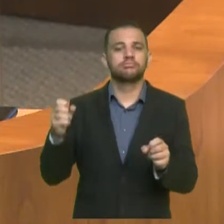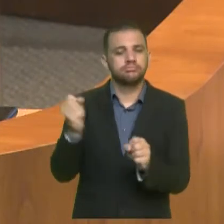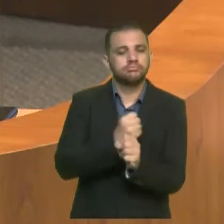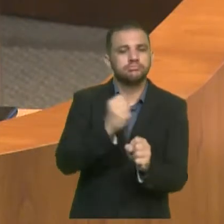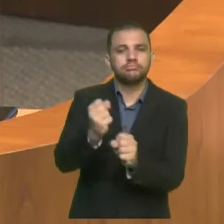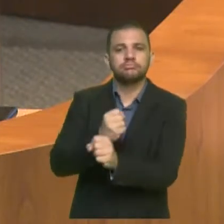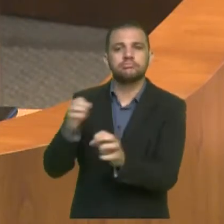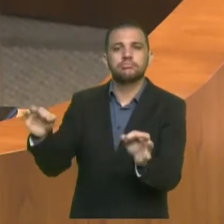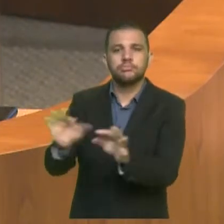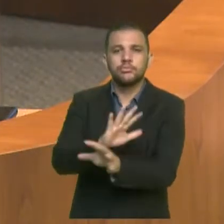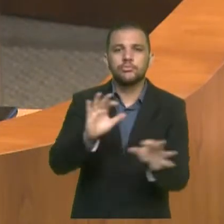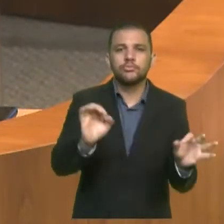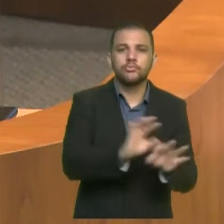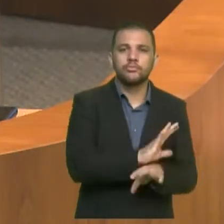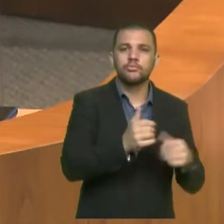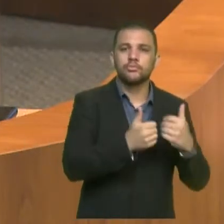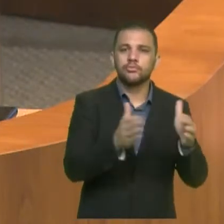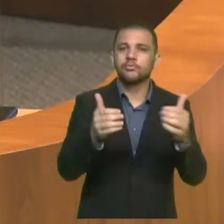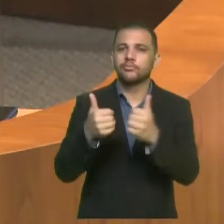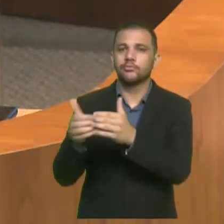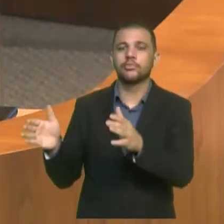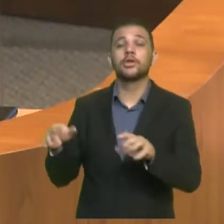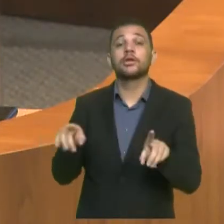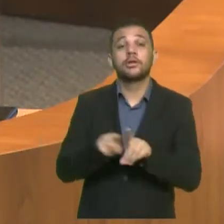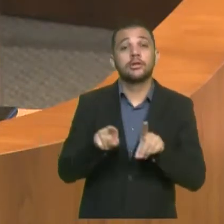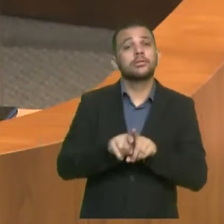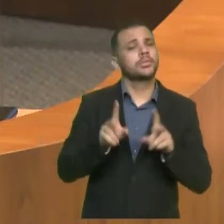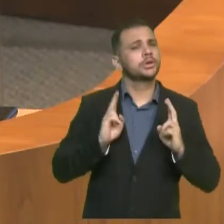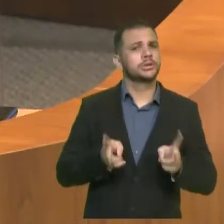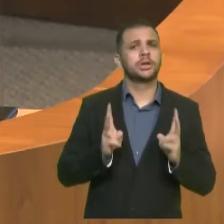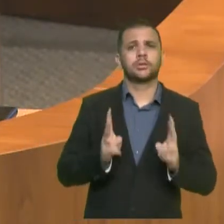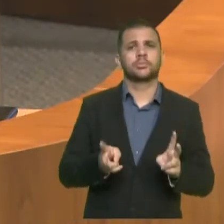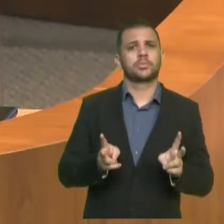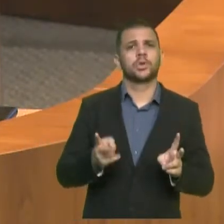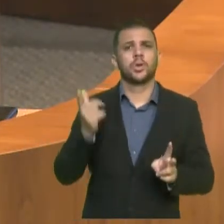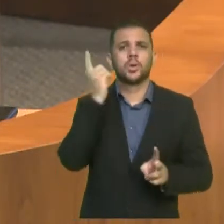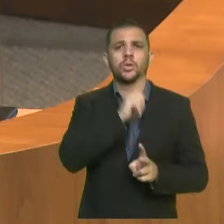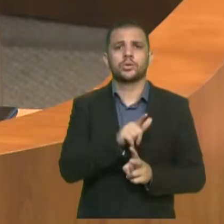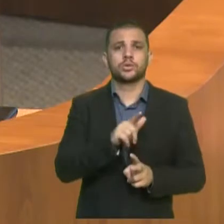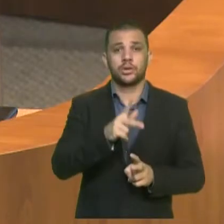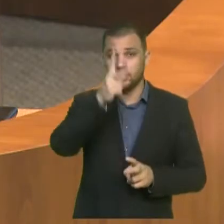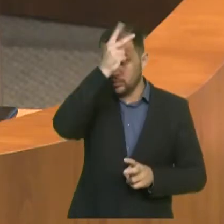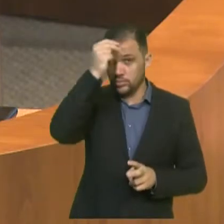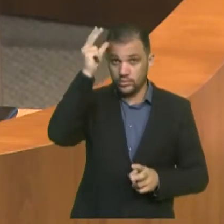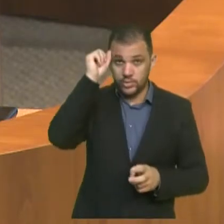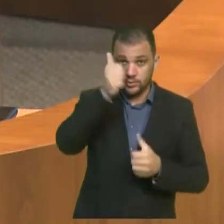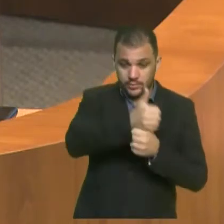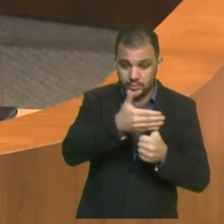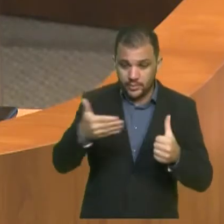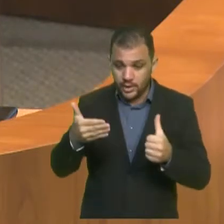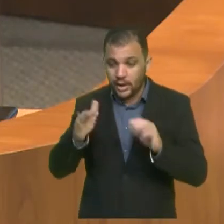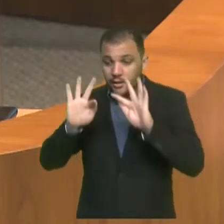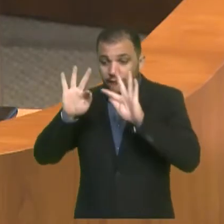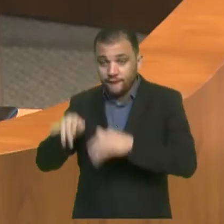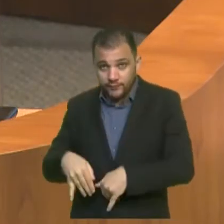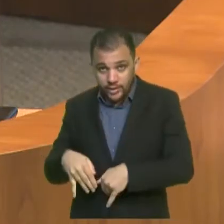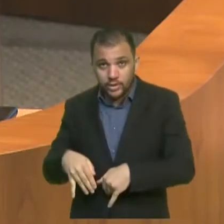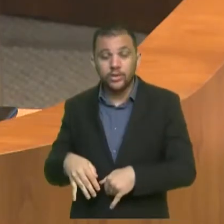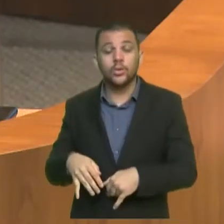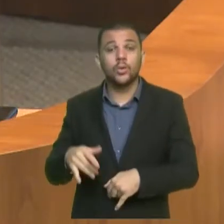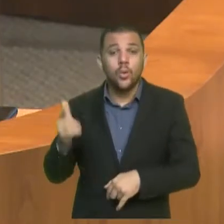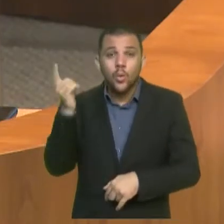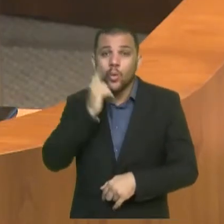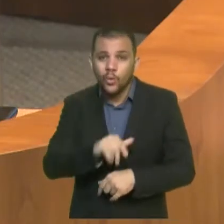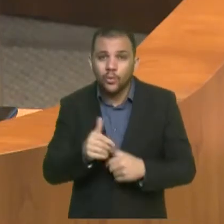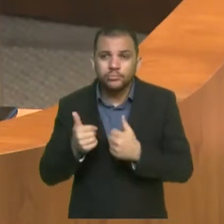e que seja sempre assim, que o prefeito, ao final do seu mandato, ele nem consiga entregar todas as